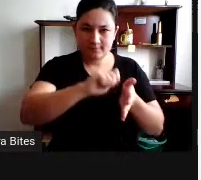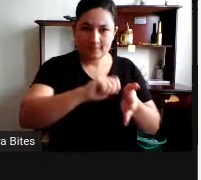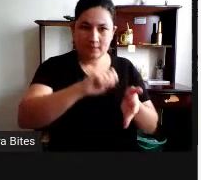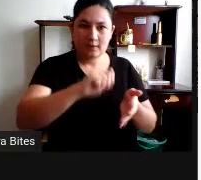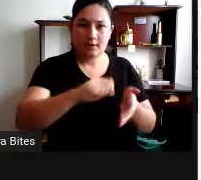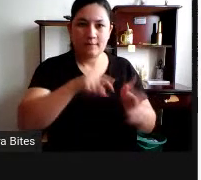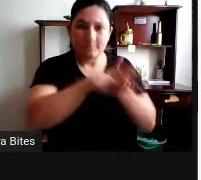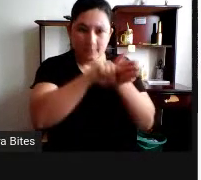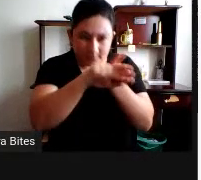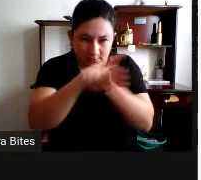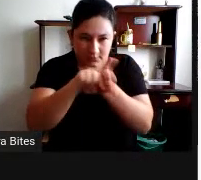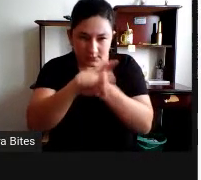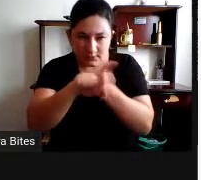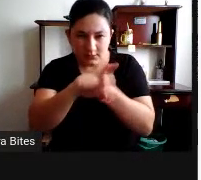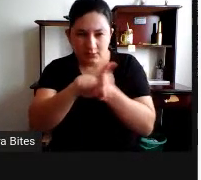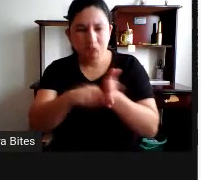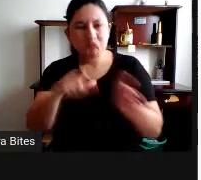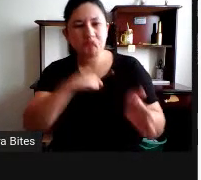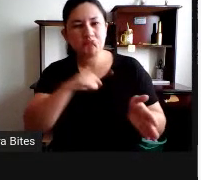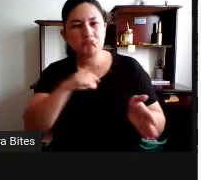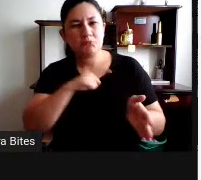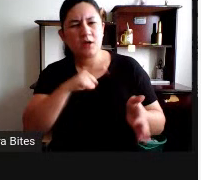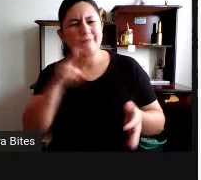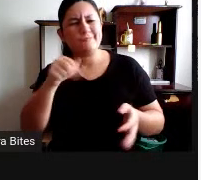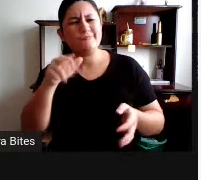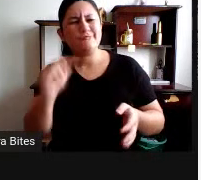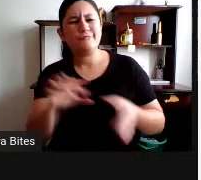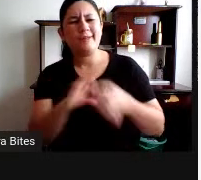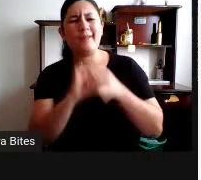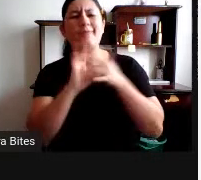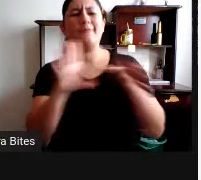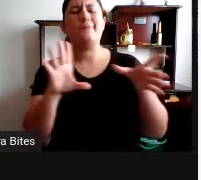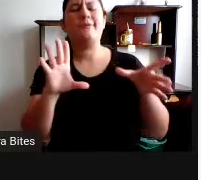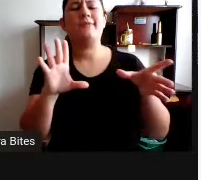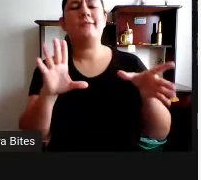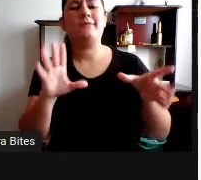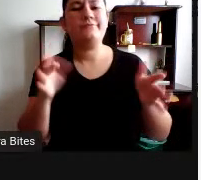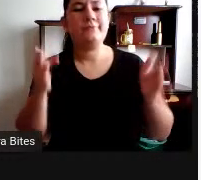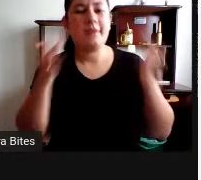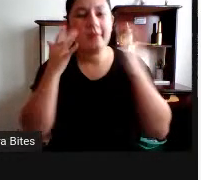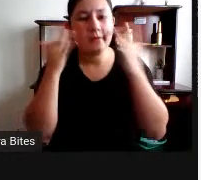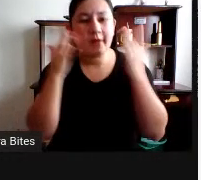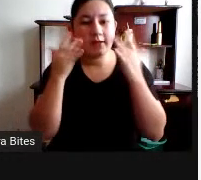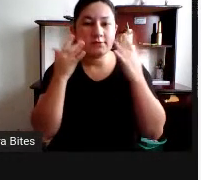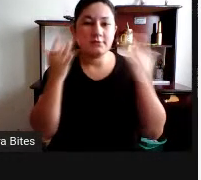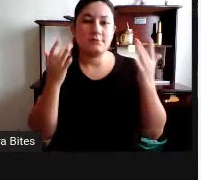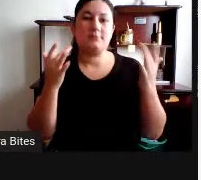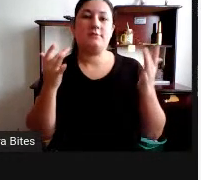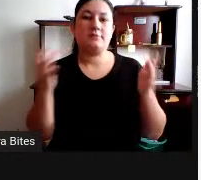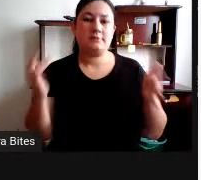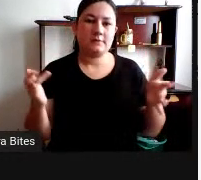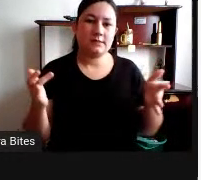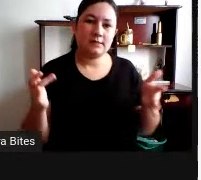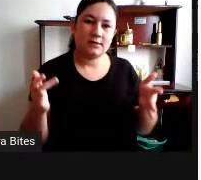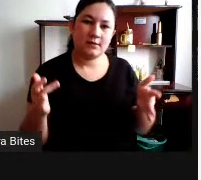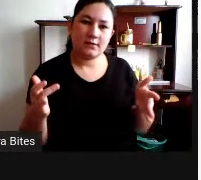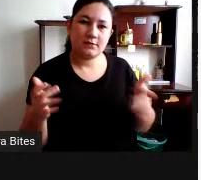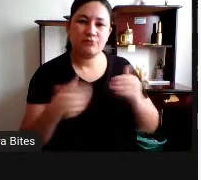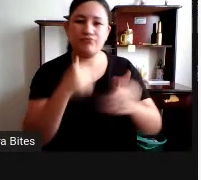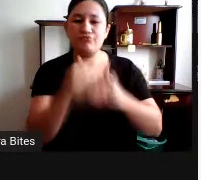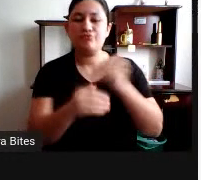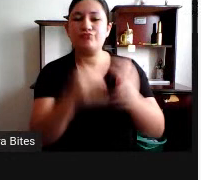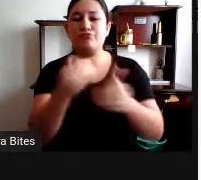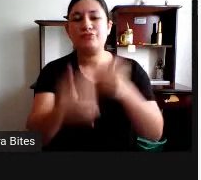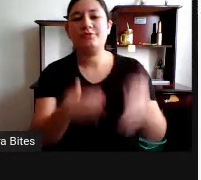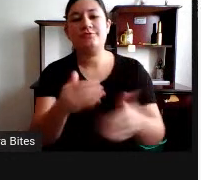existia nunca libertou totalmente o artista durante todo o curso do seu desenvolvimento. também é